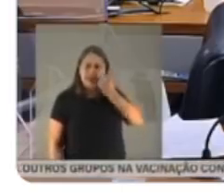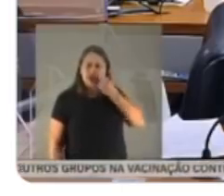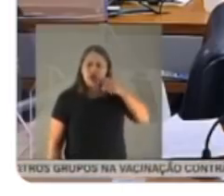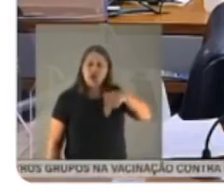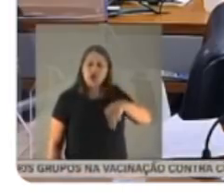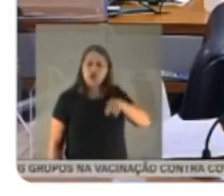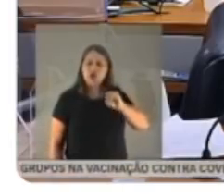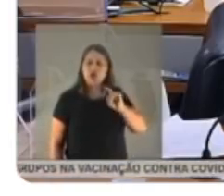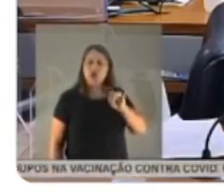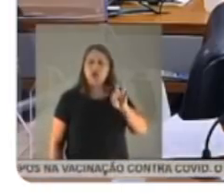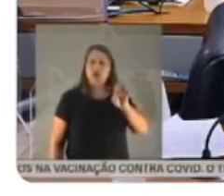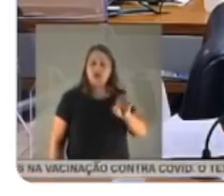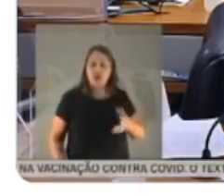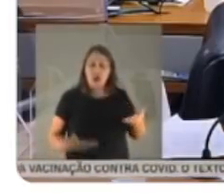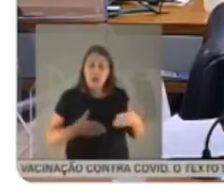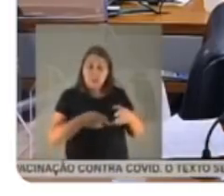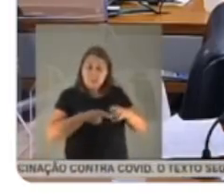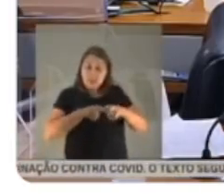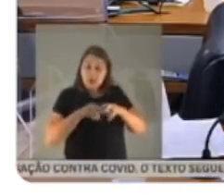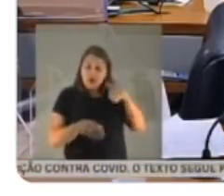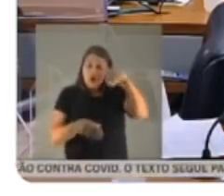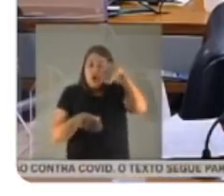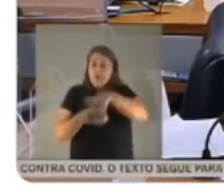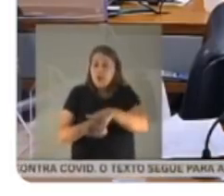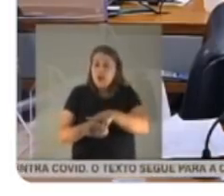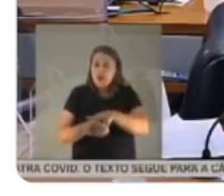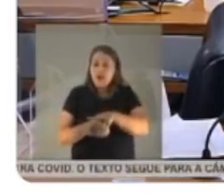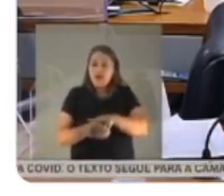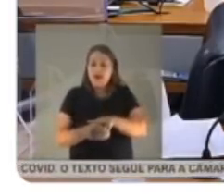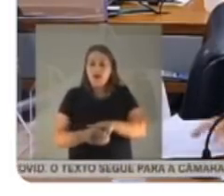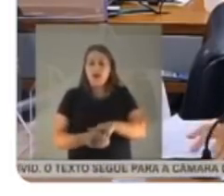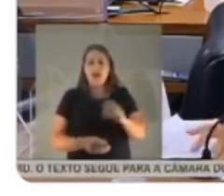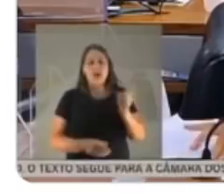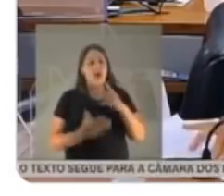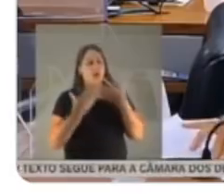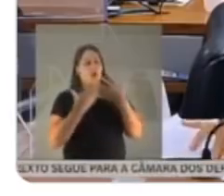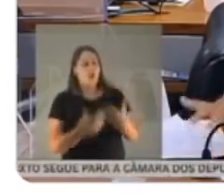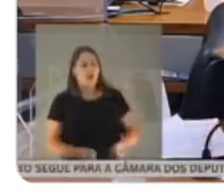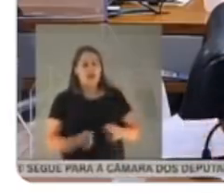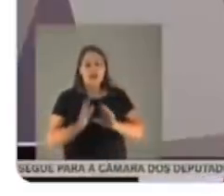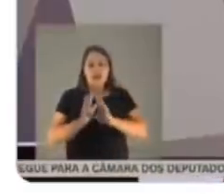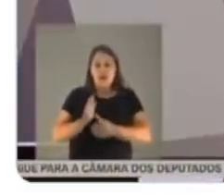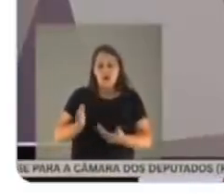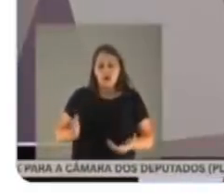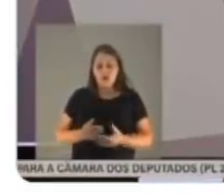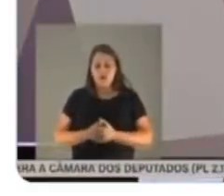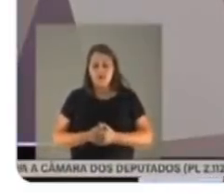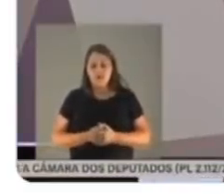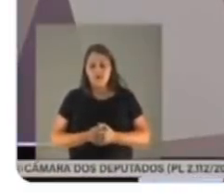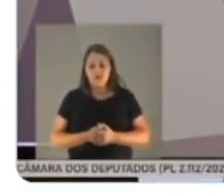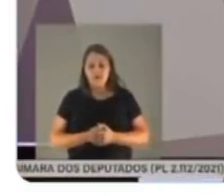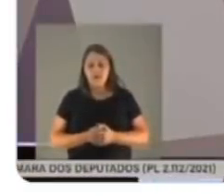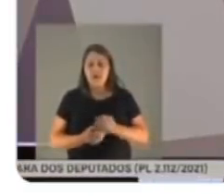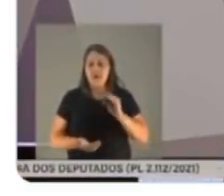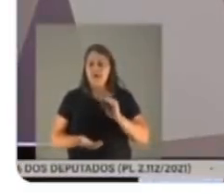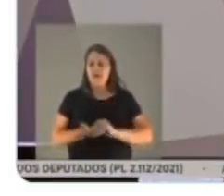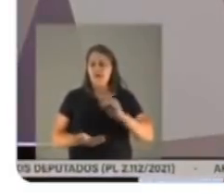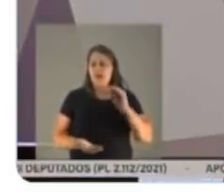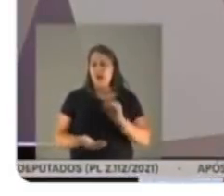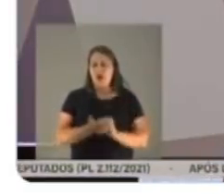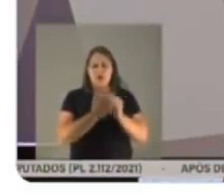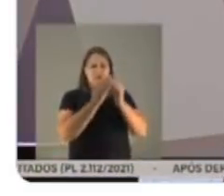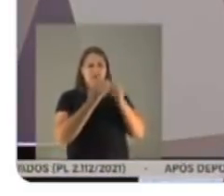que a gente votasse votando pelo contra a corrupção aqui. Isso é razão de suspeição? Isso é uma